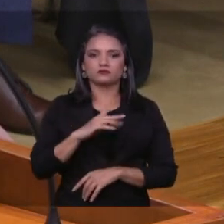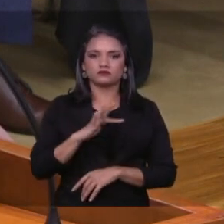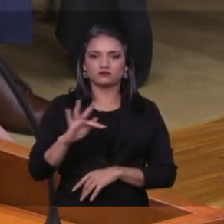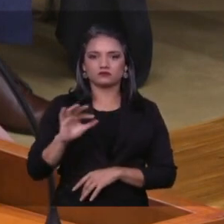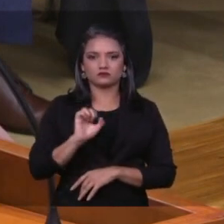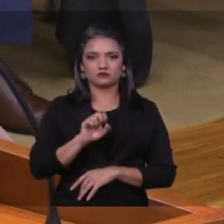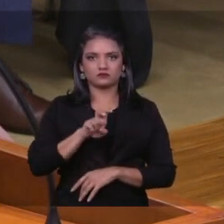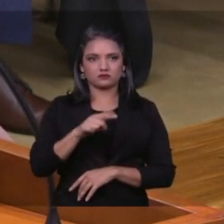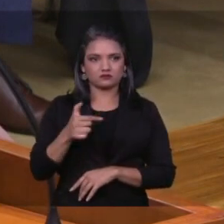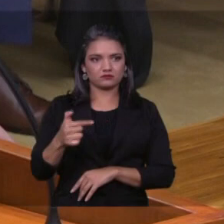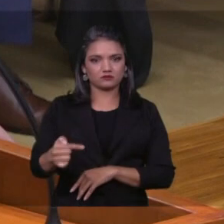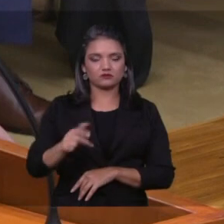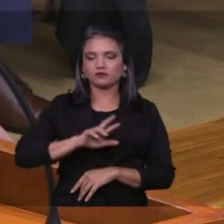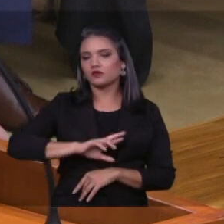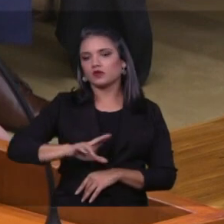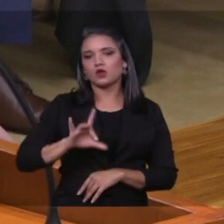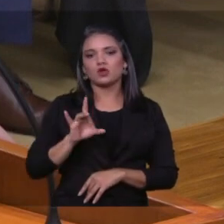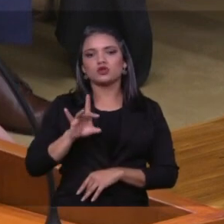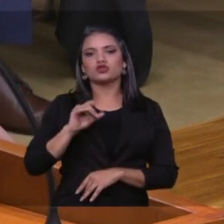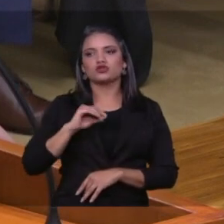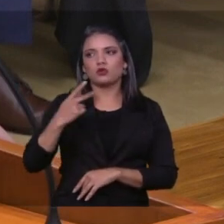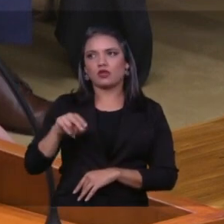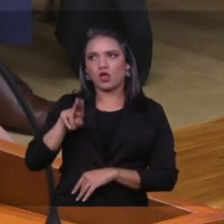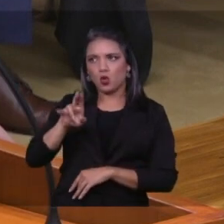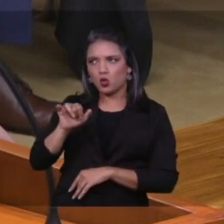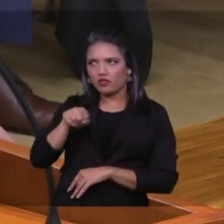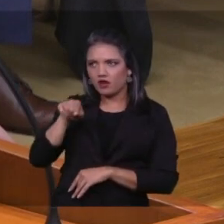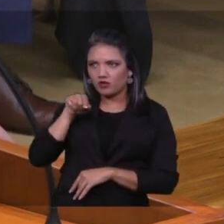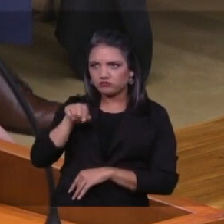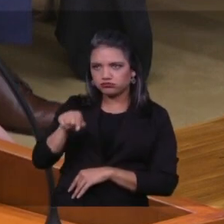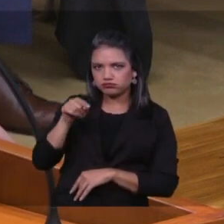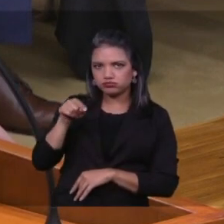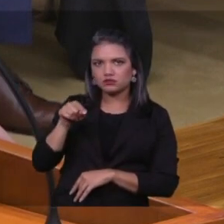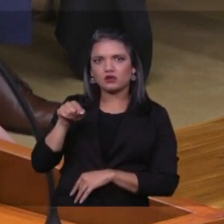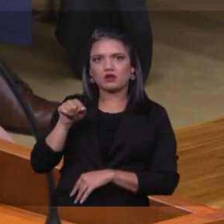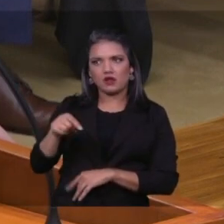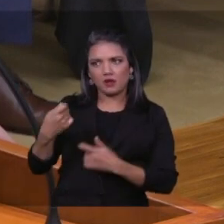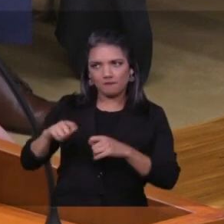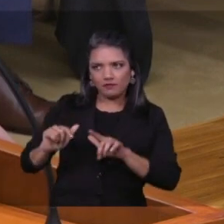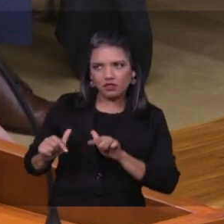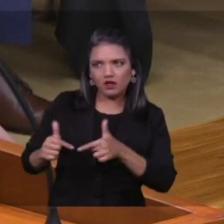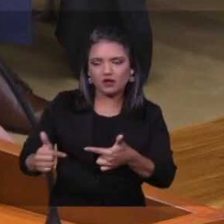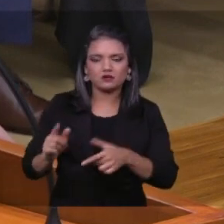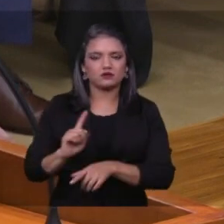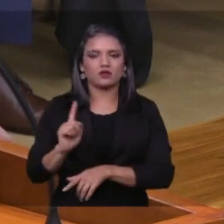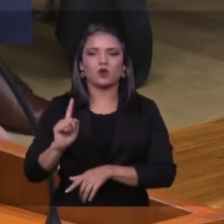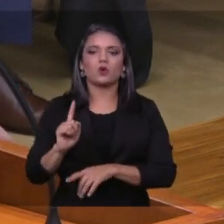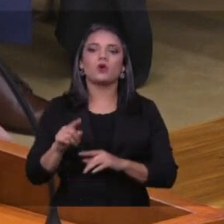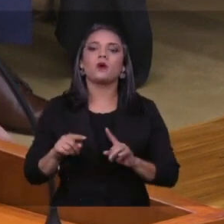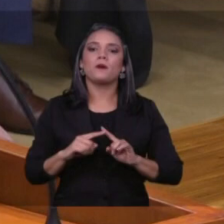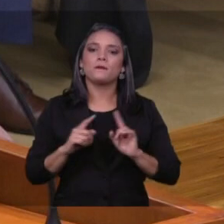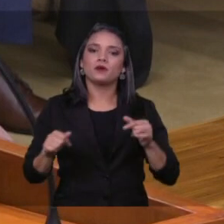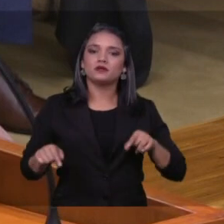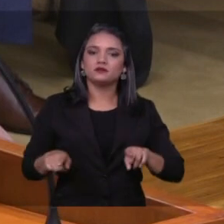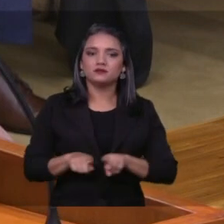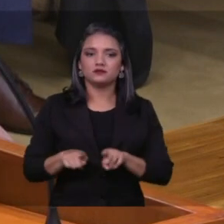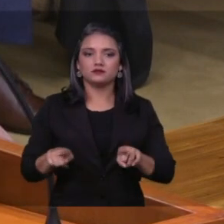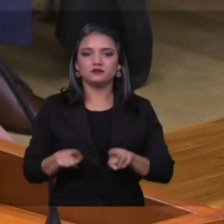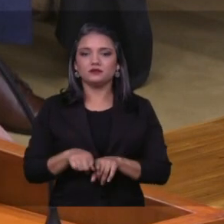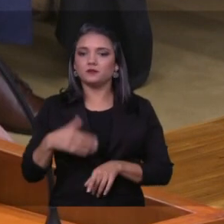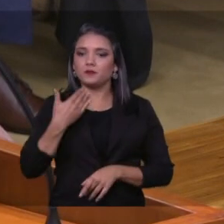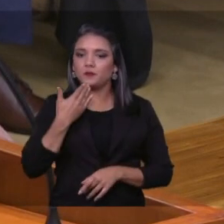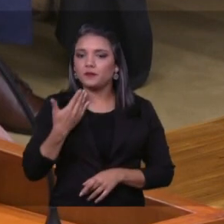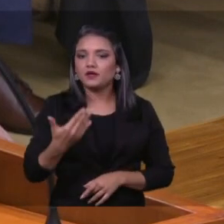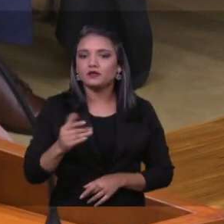pede medidas apenas para a União. A DPF 857 também estabelece ou requer a essa Suprema